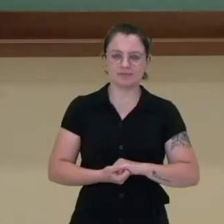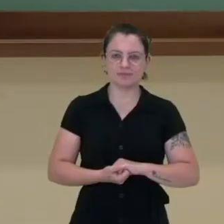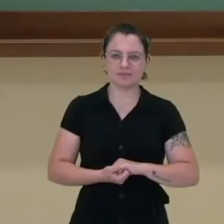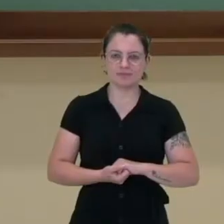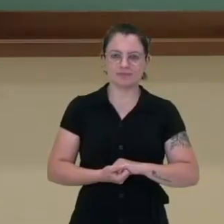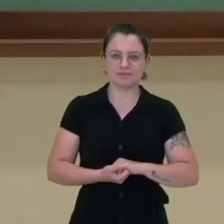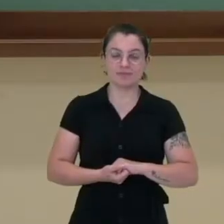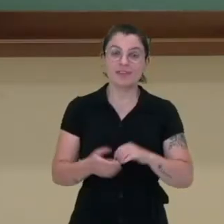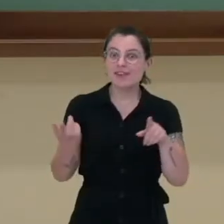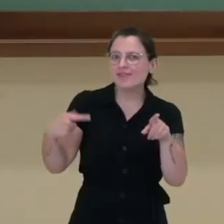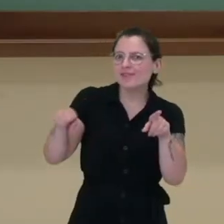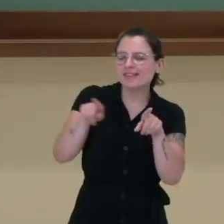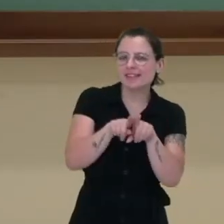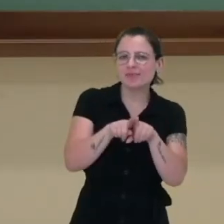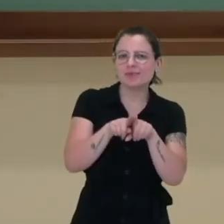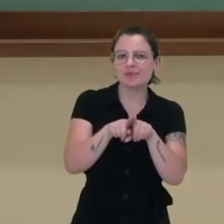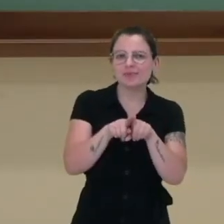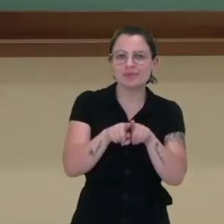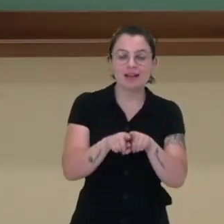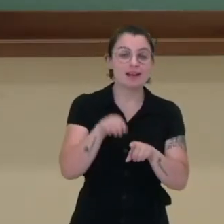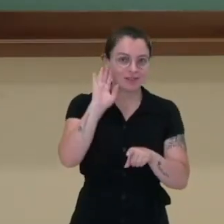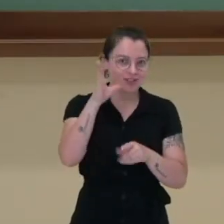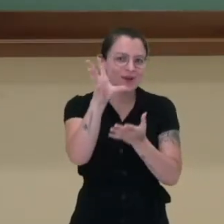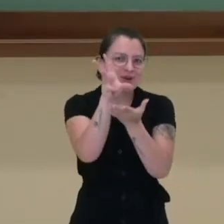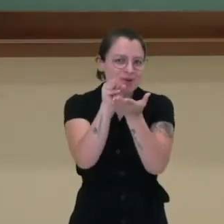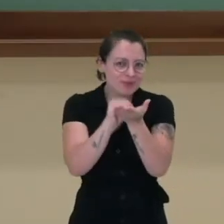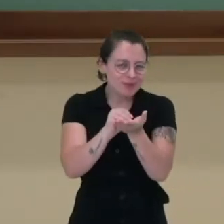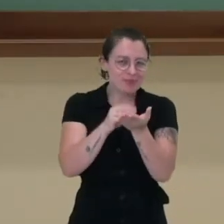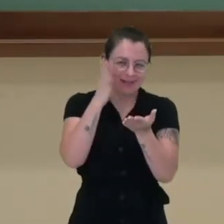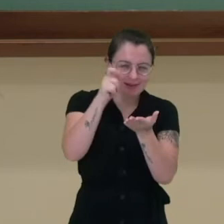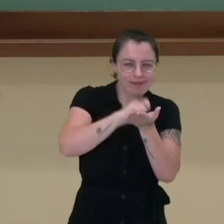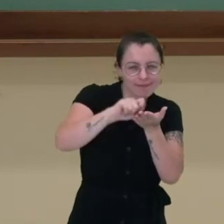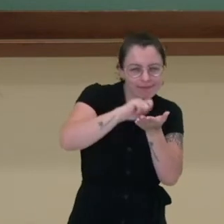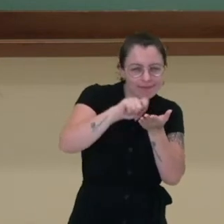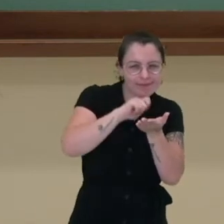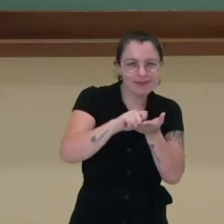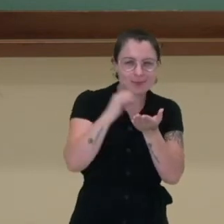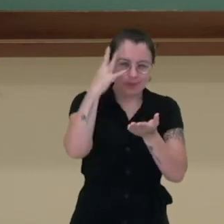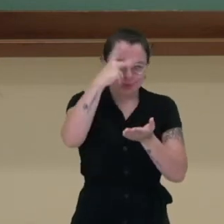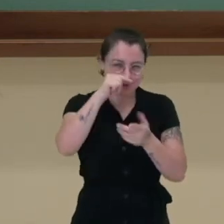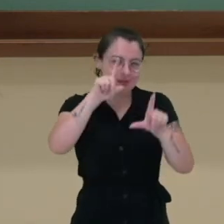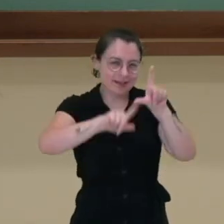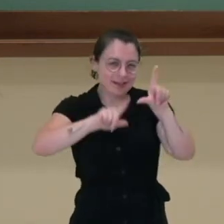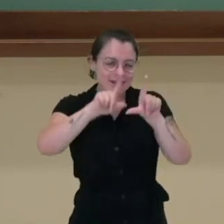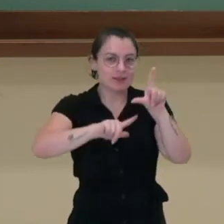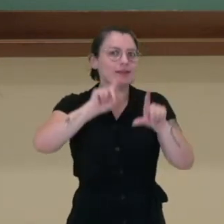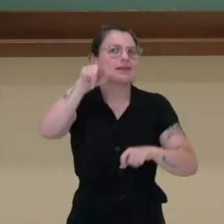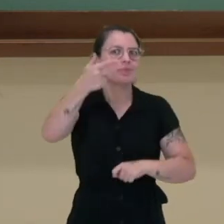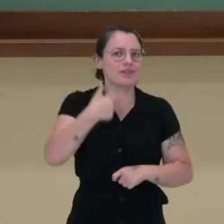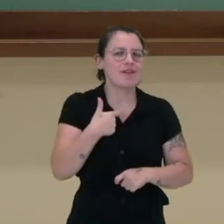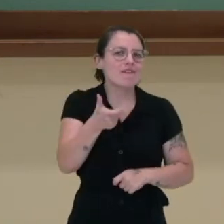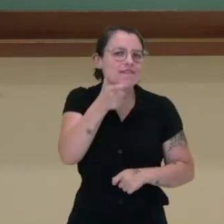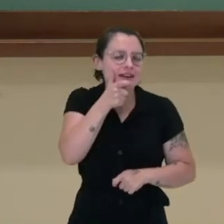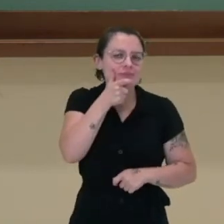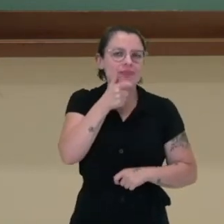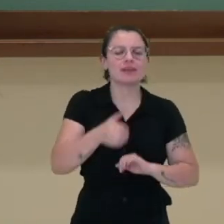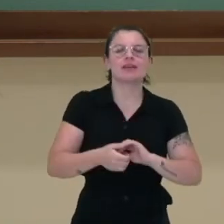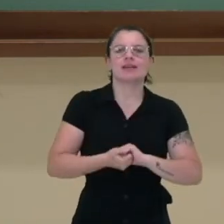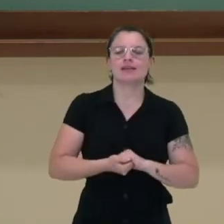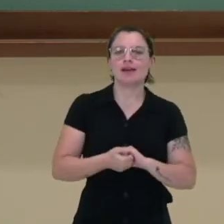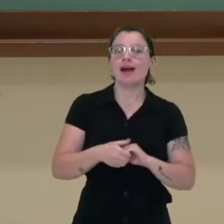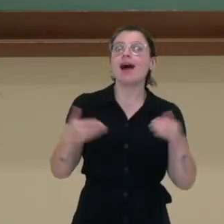Retornamos. E aí, como que está o seu caderno? Tá anotando tudo caprichado com a letra bonita? Depois eu quero olhar. Então vamos para a